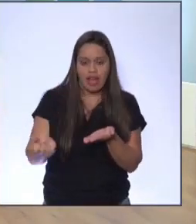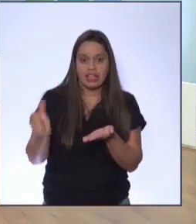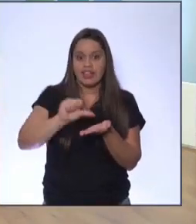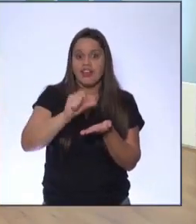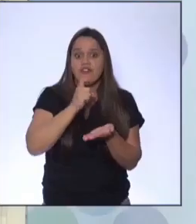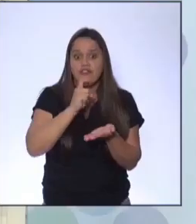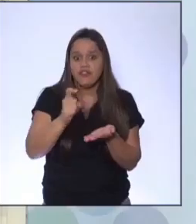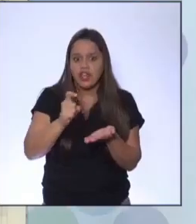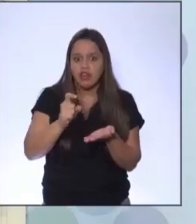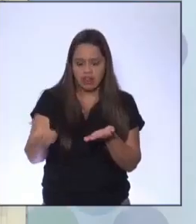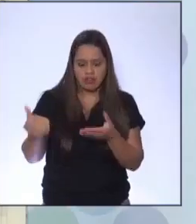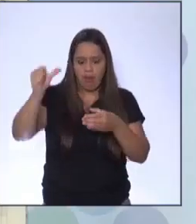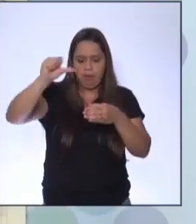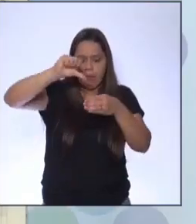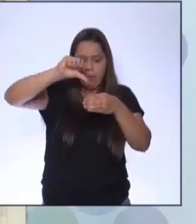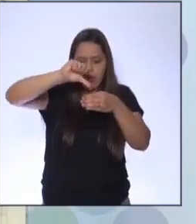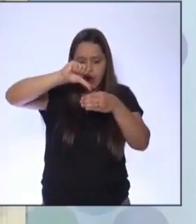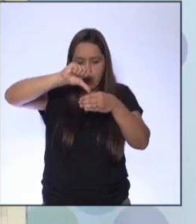se tornar